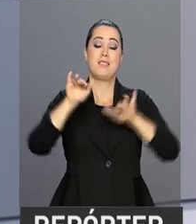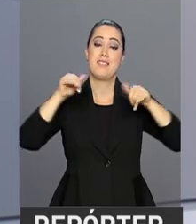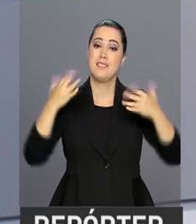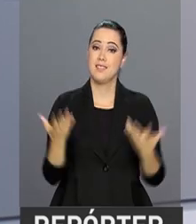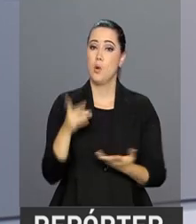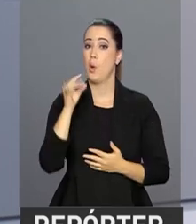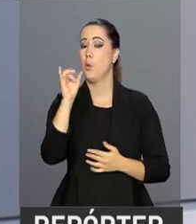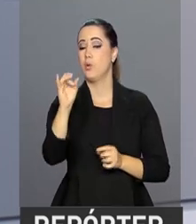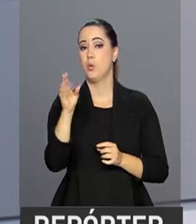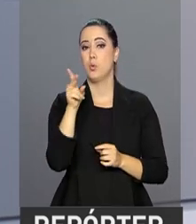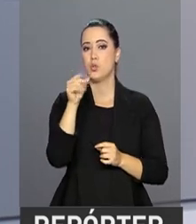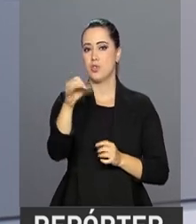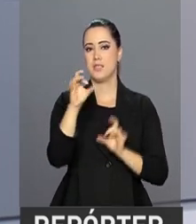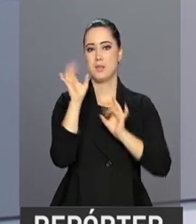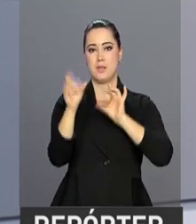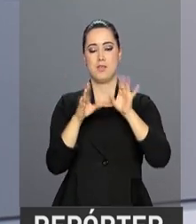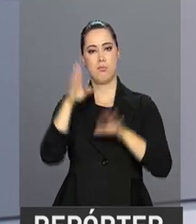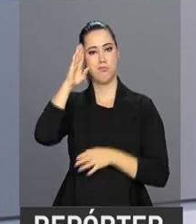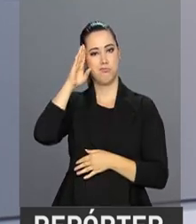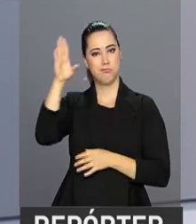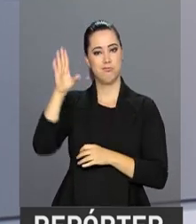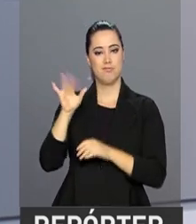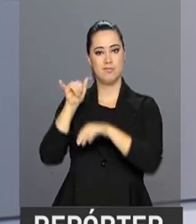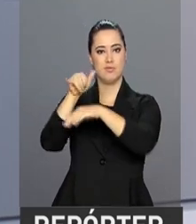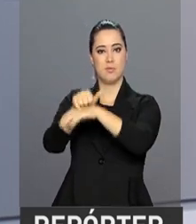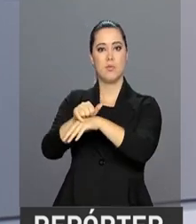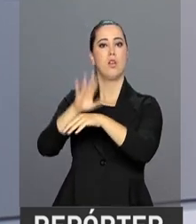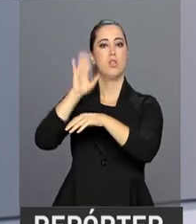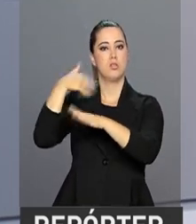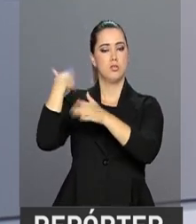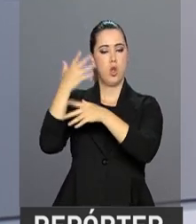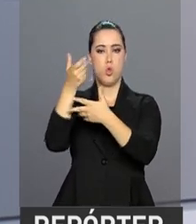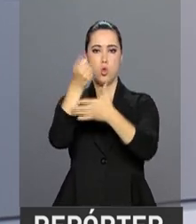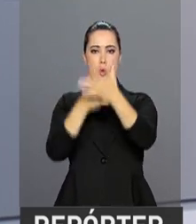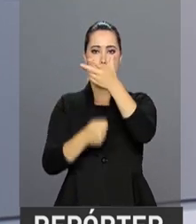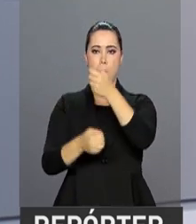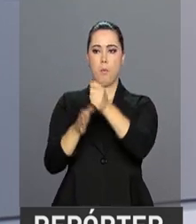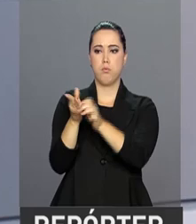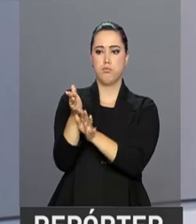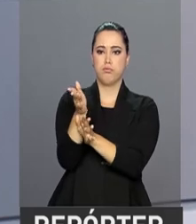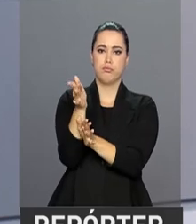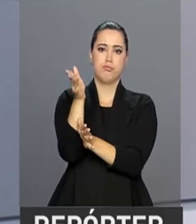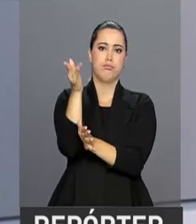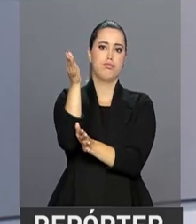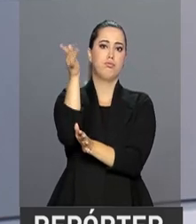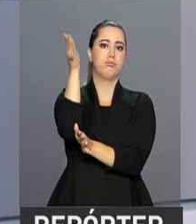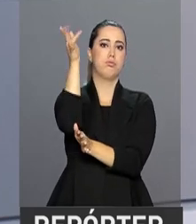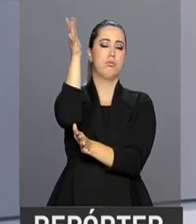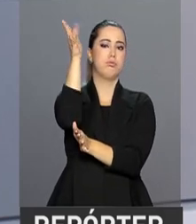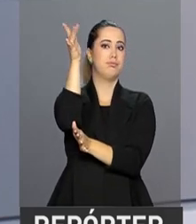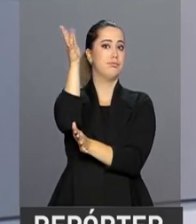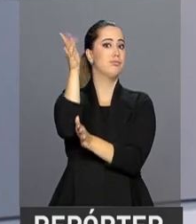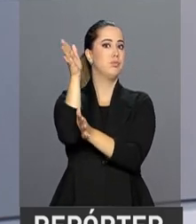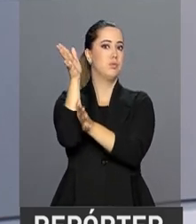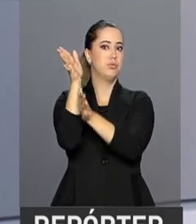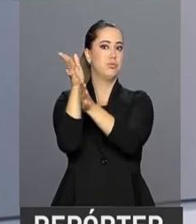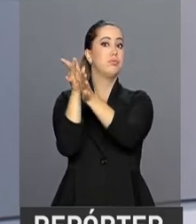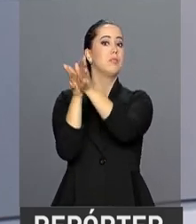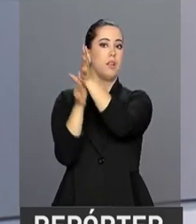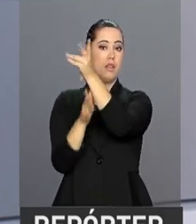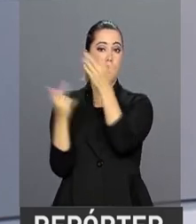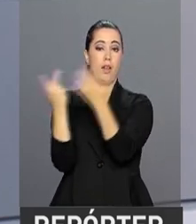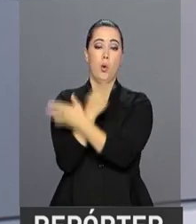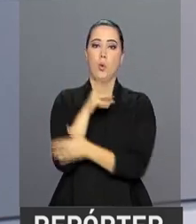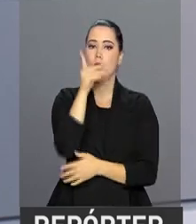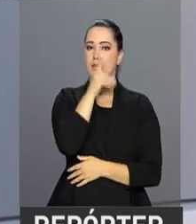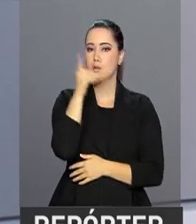data, os militares da Aeronáutica serão os responsáveis pela tradicional troca da bandeira brasileira, que acontece no próximo domingo na Praça dos